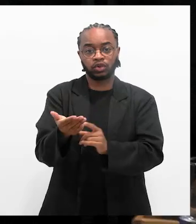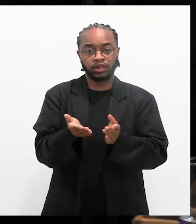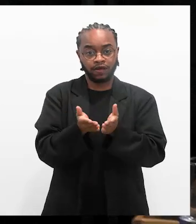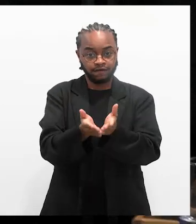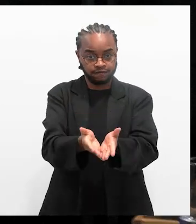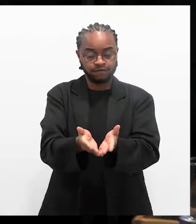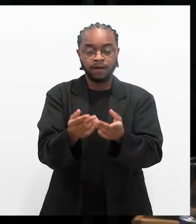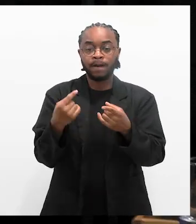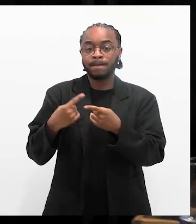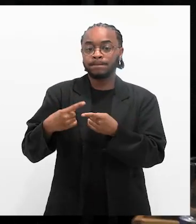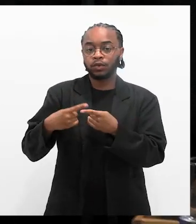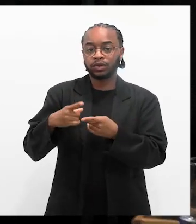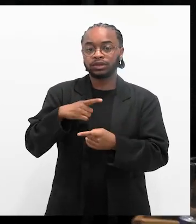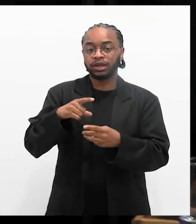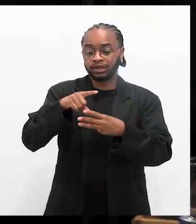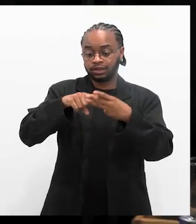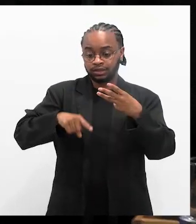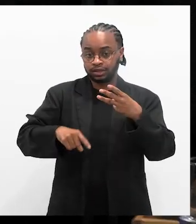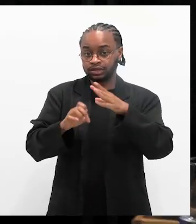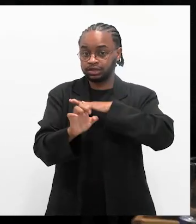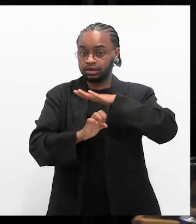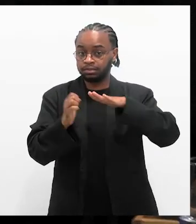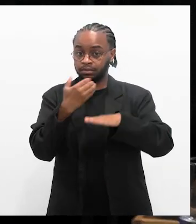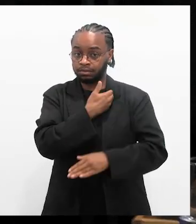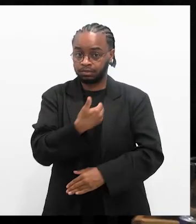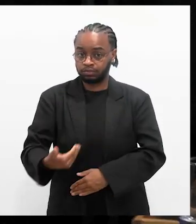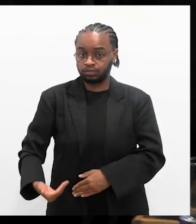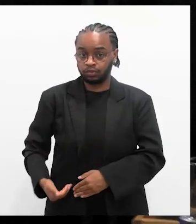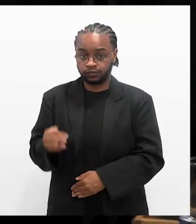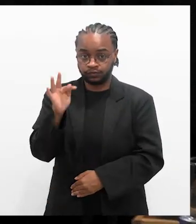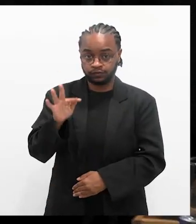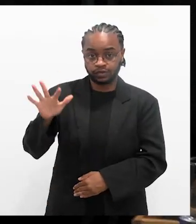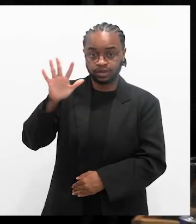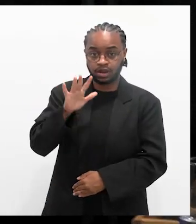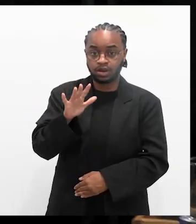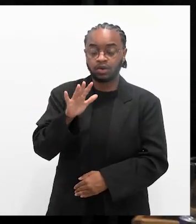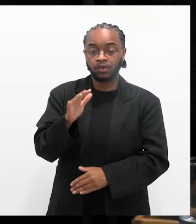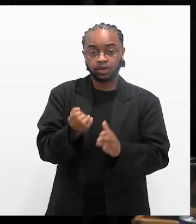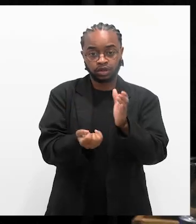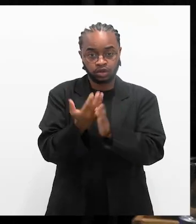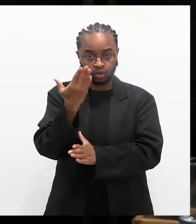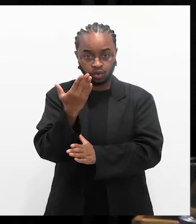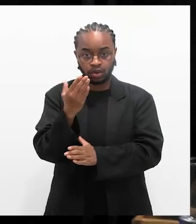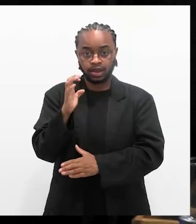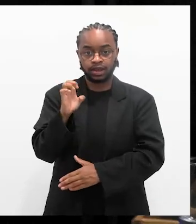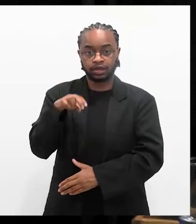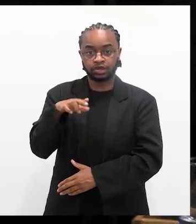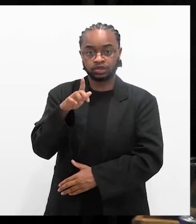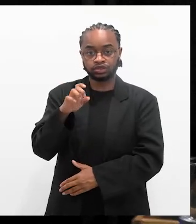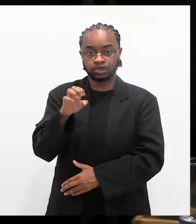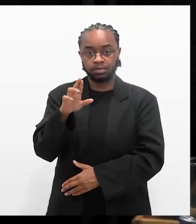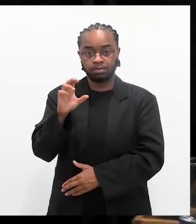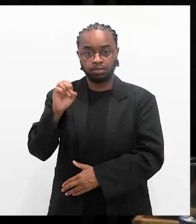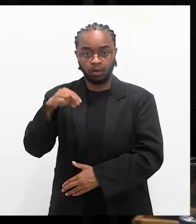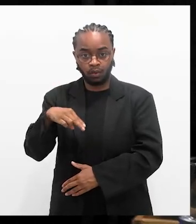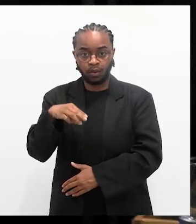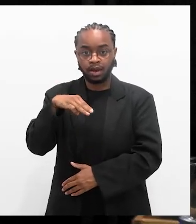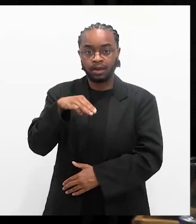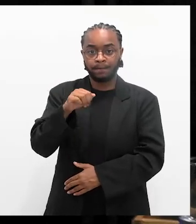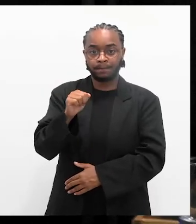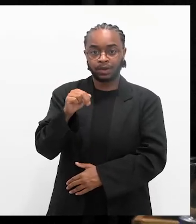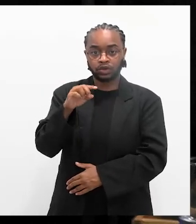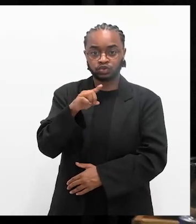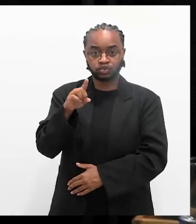tecnológico naval, né, que tinham 3 empresas públicas federais como fundadoras, a Engeprom, a